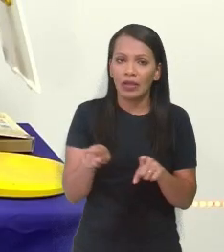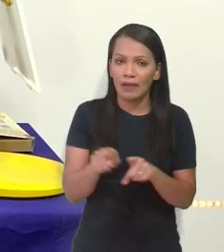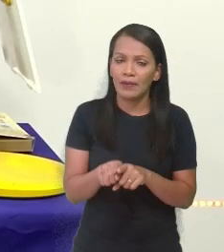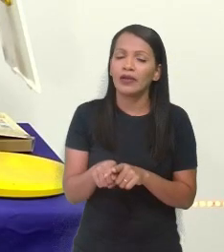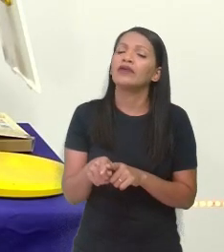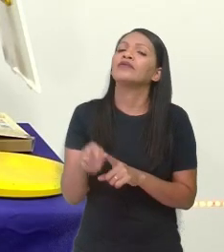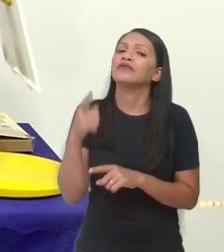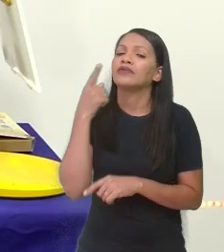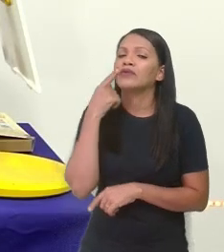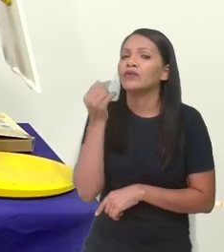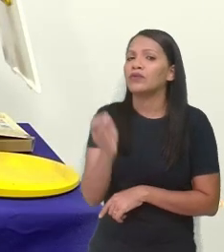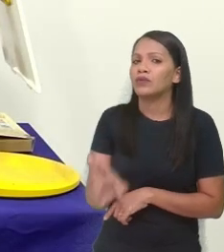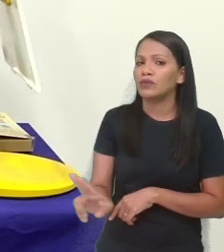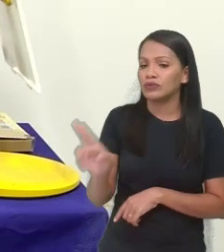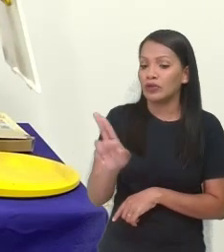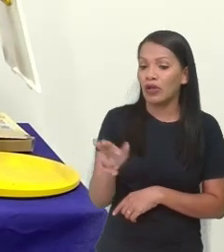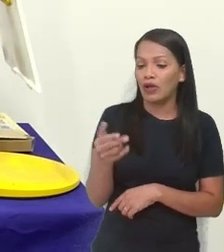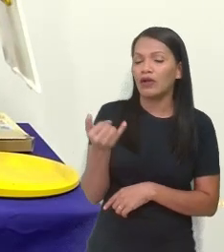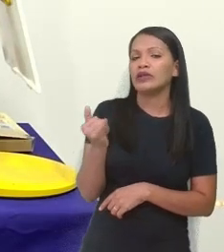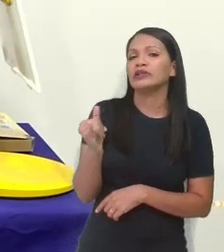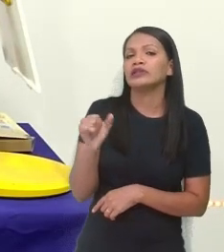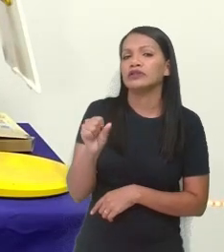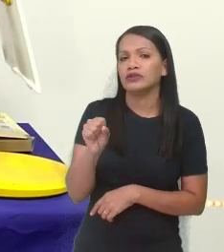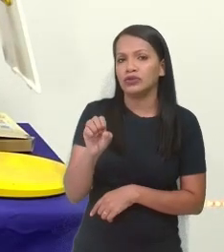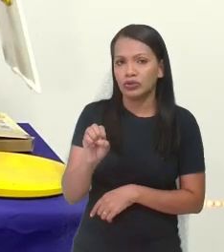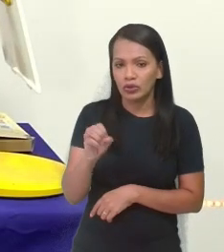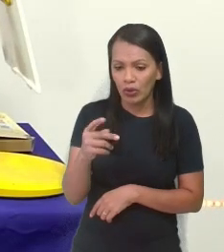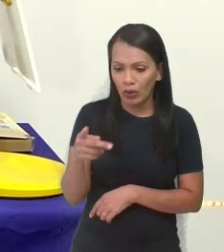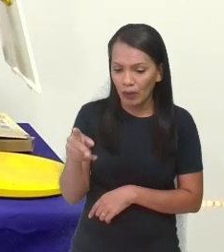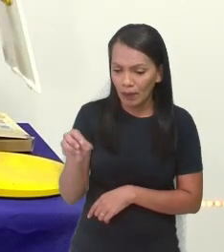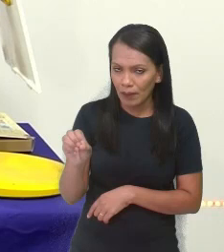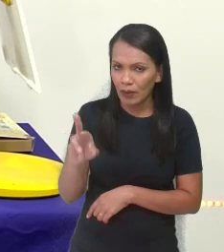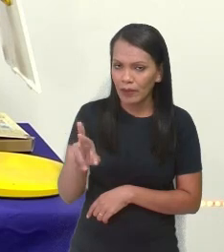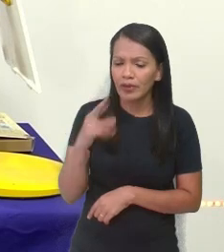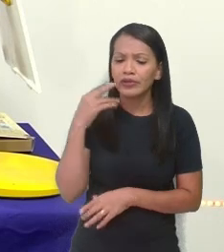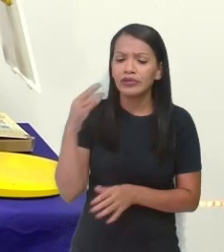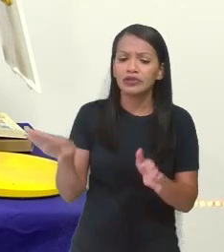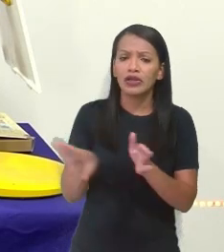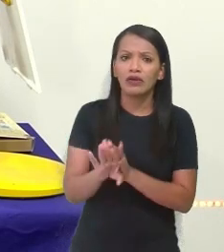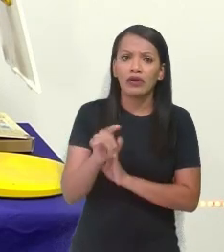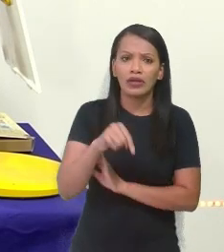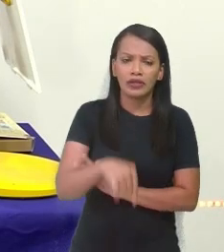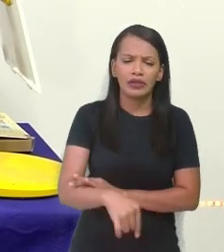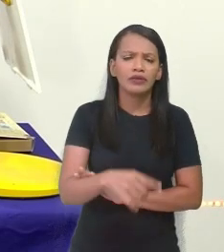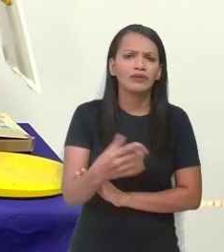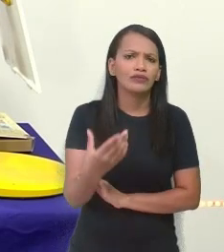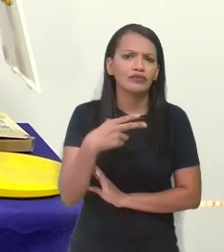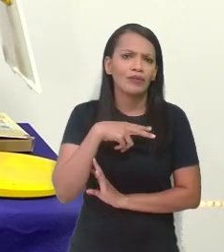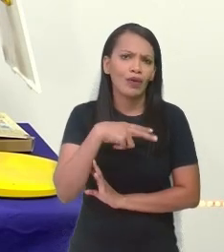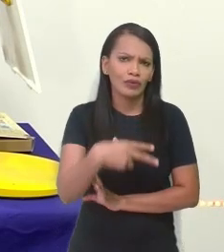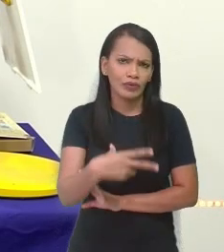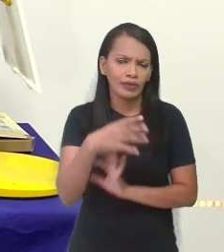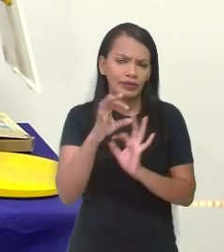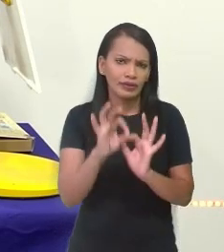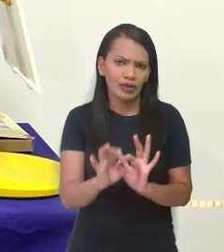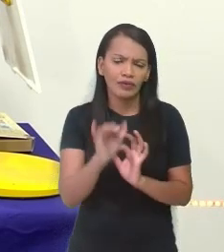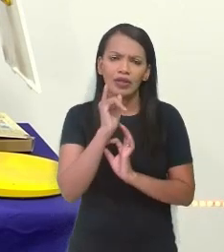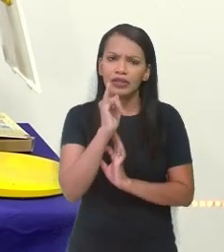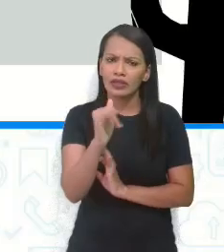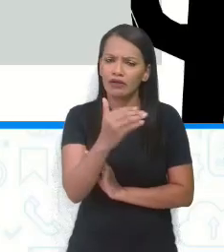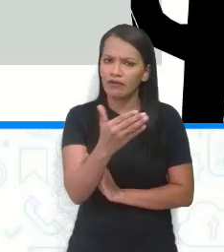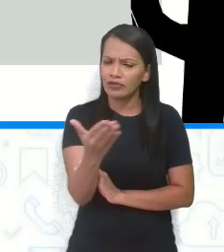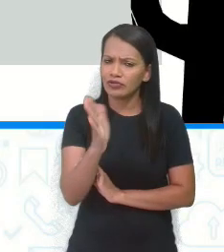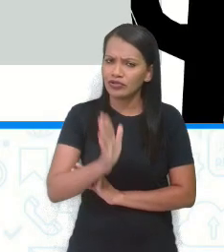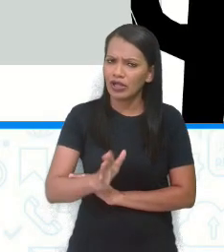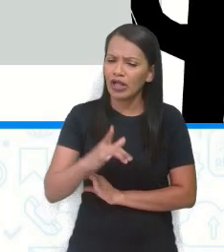isopor. Então, a literatura de cordel chegou ao Brasil com os portugueses, como eu falei para vocês, não é? E que já